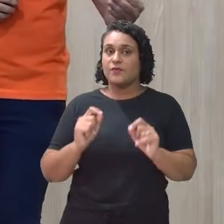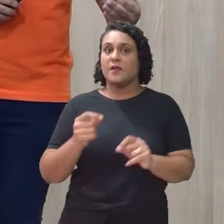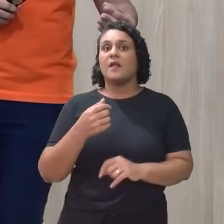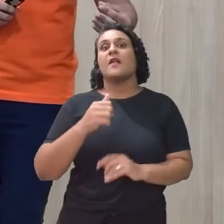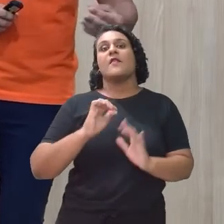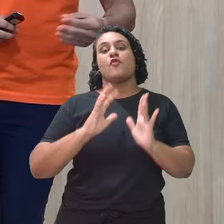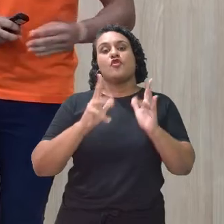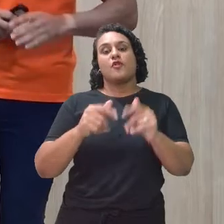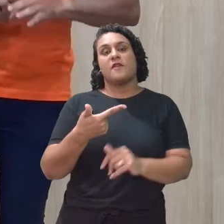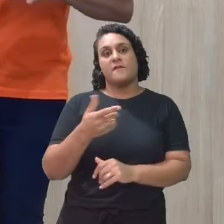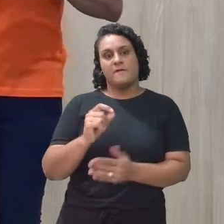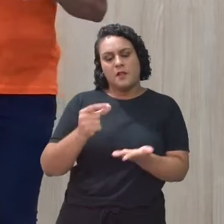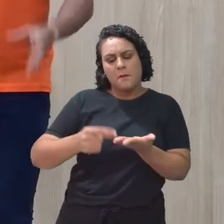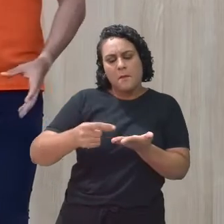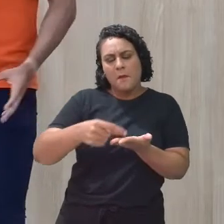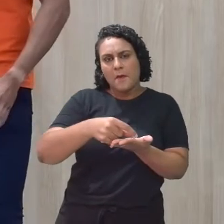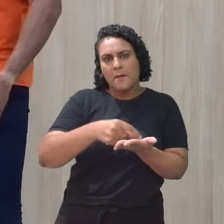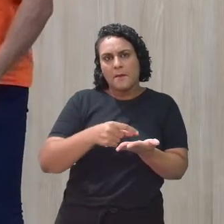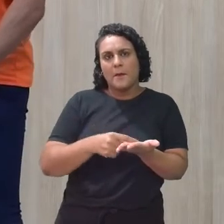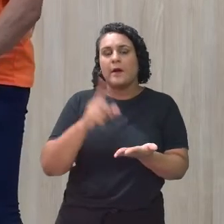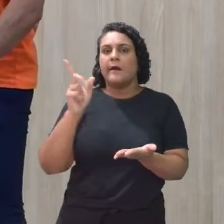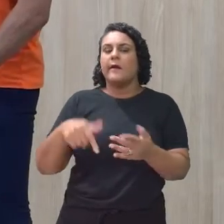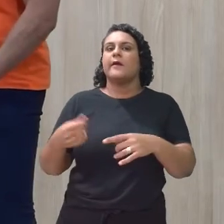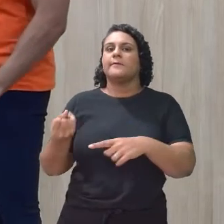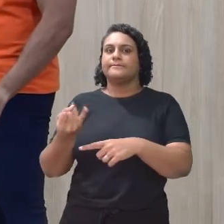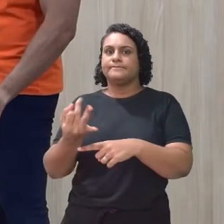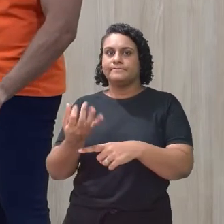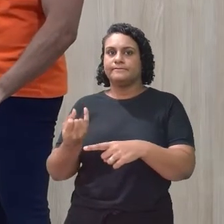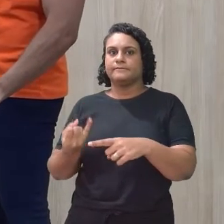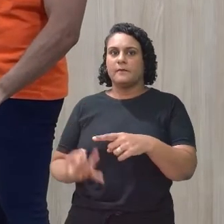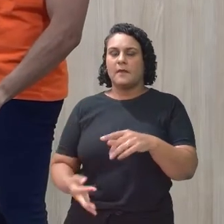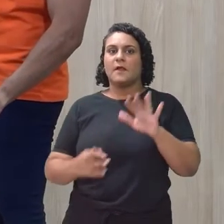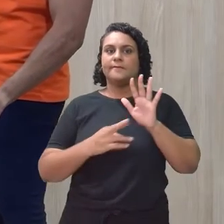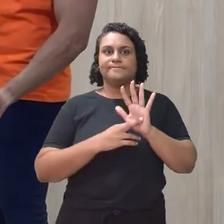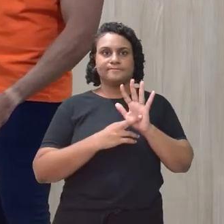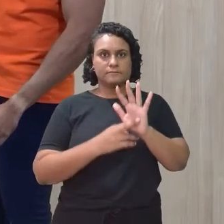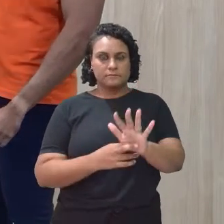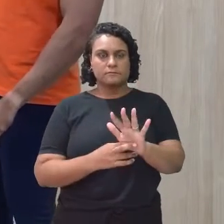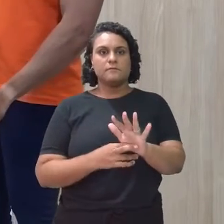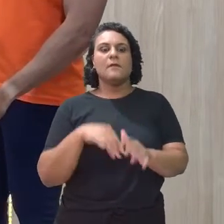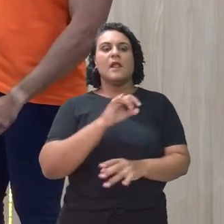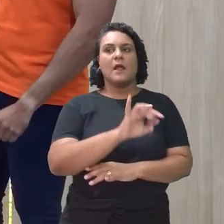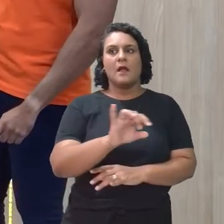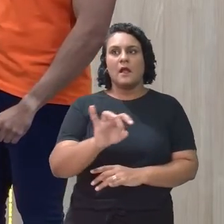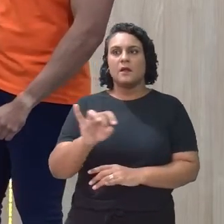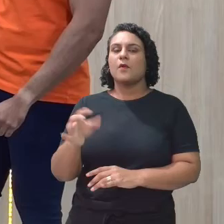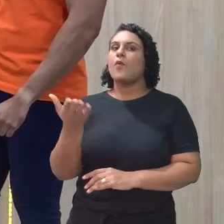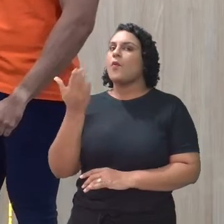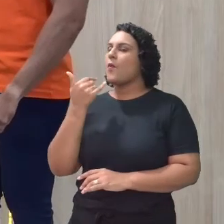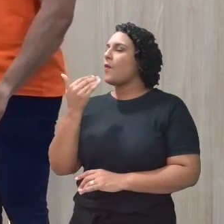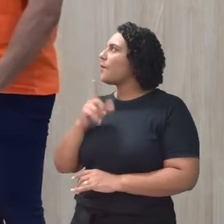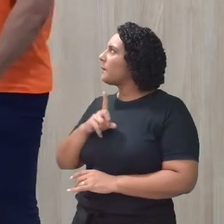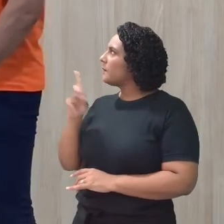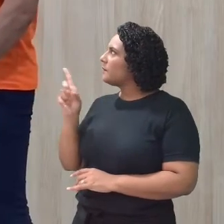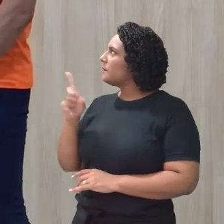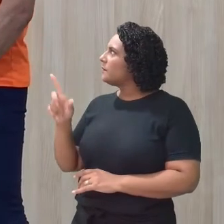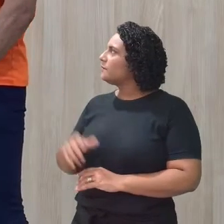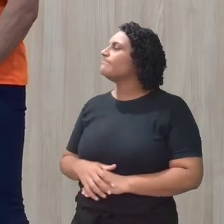20, certo? Então, essa é a fração que cada um aí dos amigos Leandro, Carla e